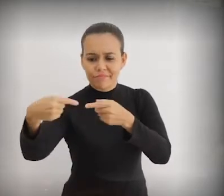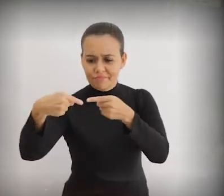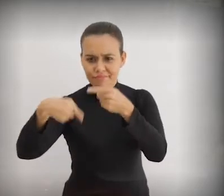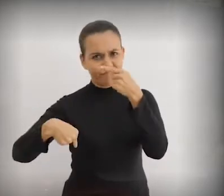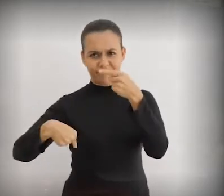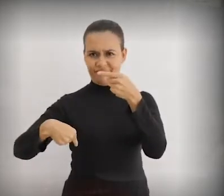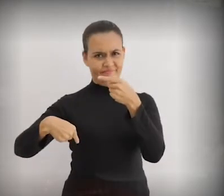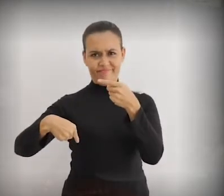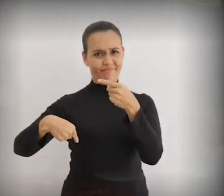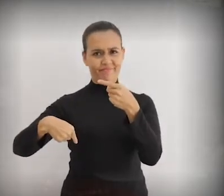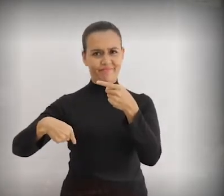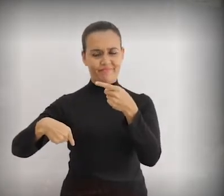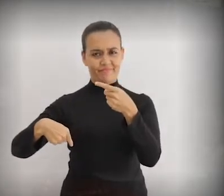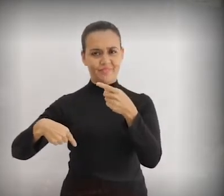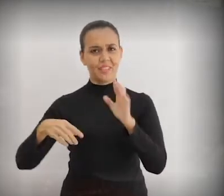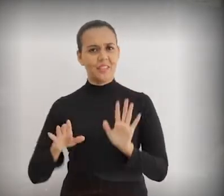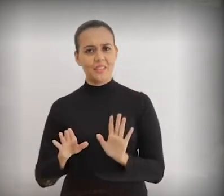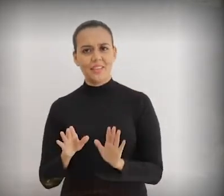para mônadas, né?